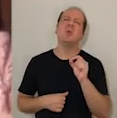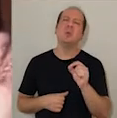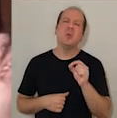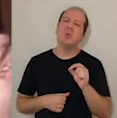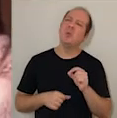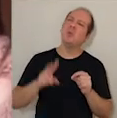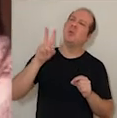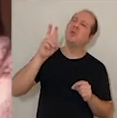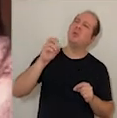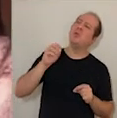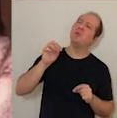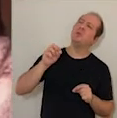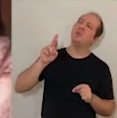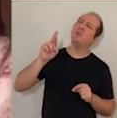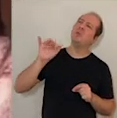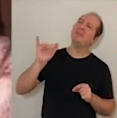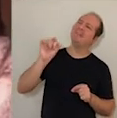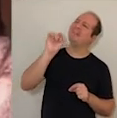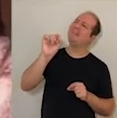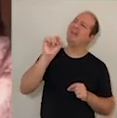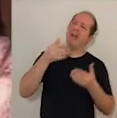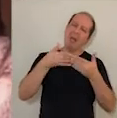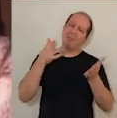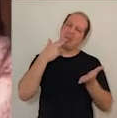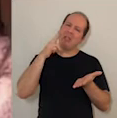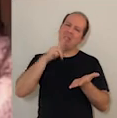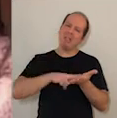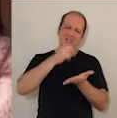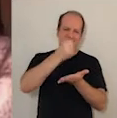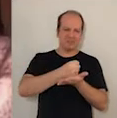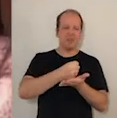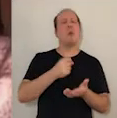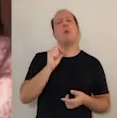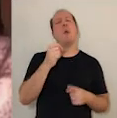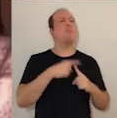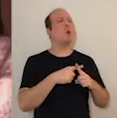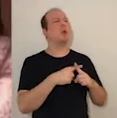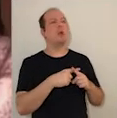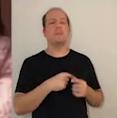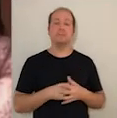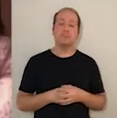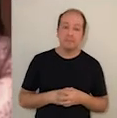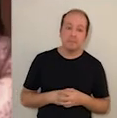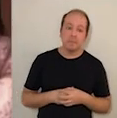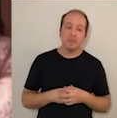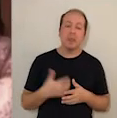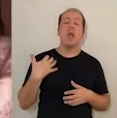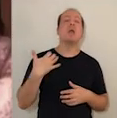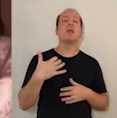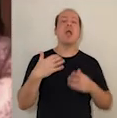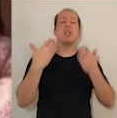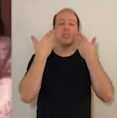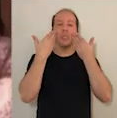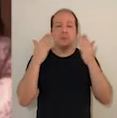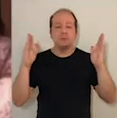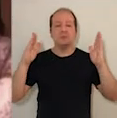Messer Voltori, é o senhor que está encarregado de abrir o testamento? Por quê? Deseja